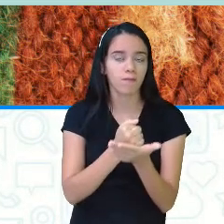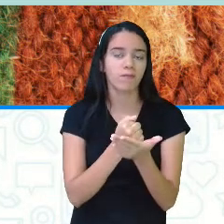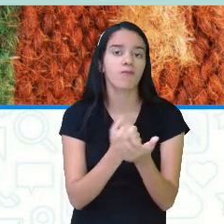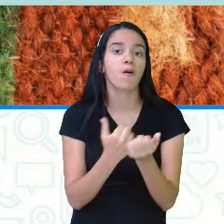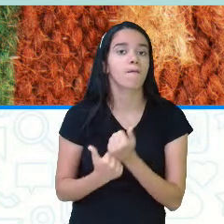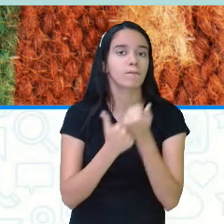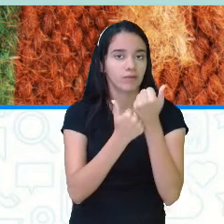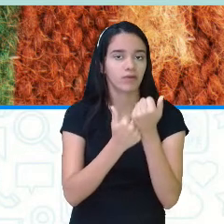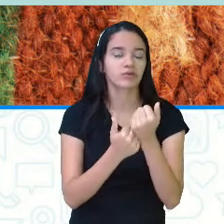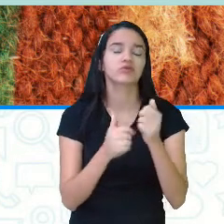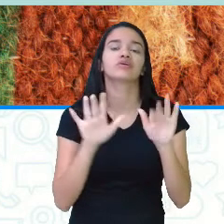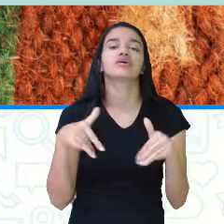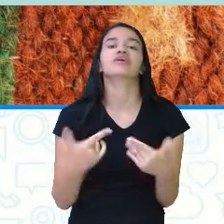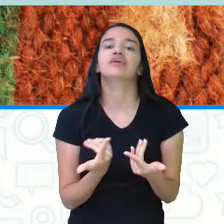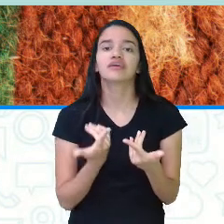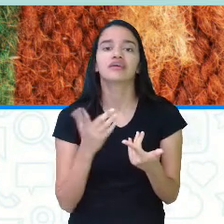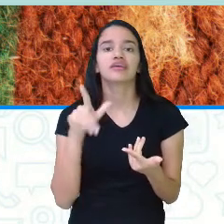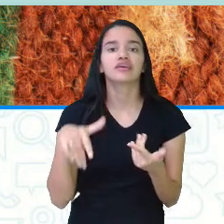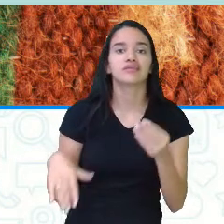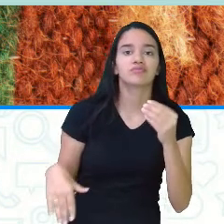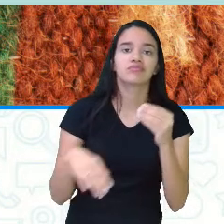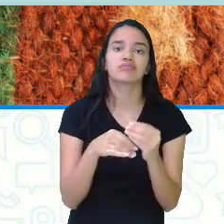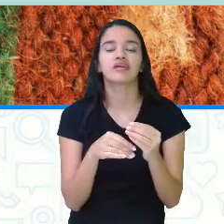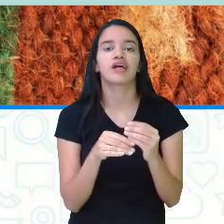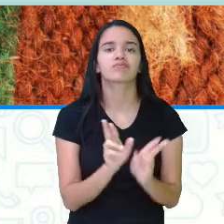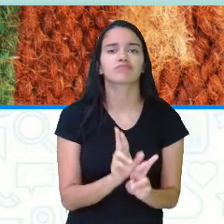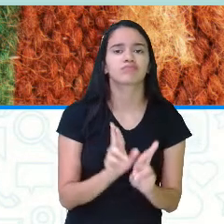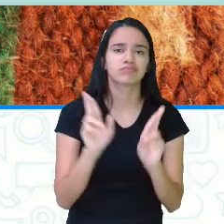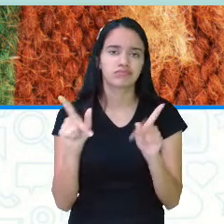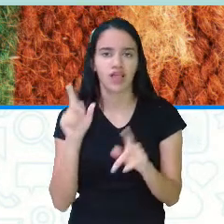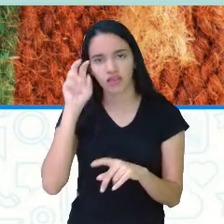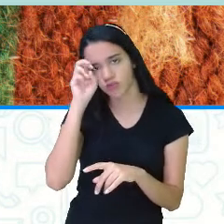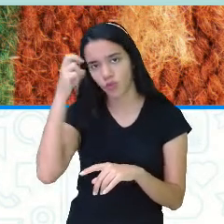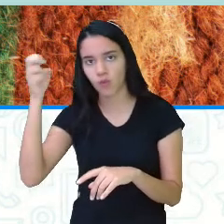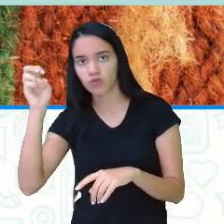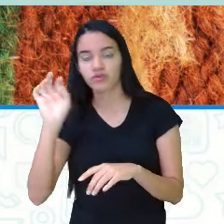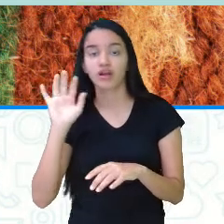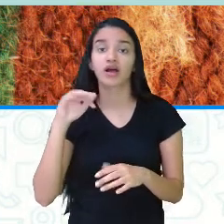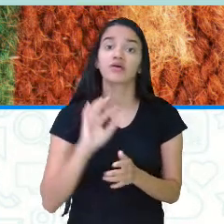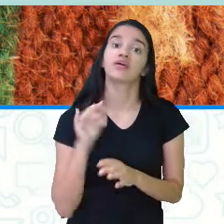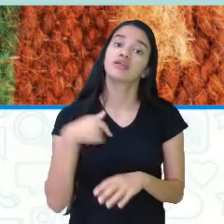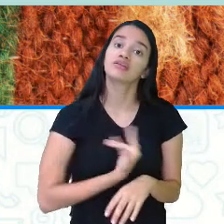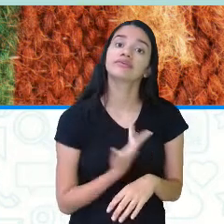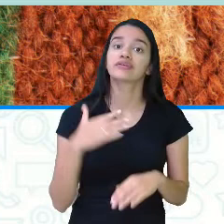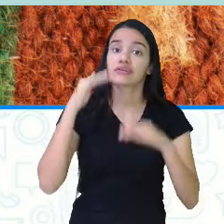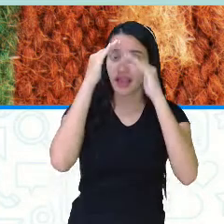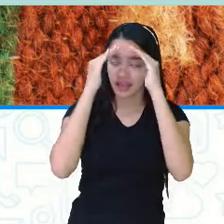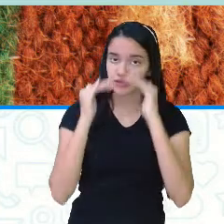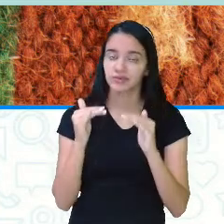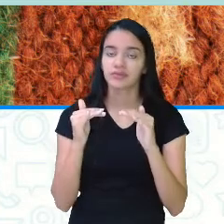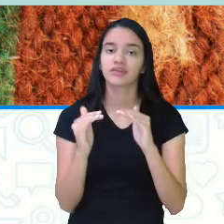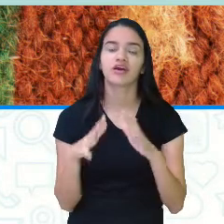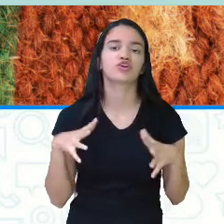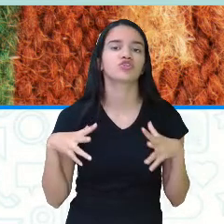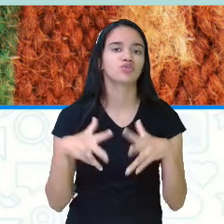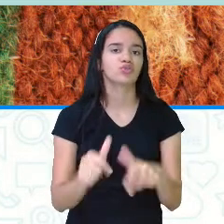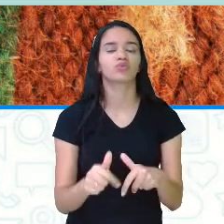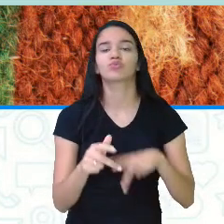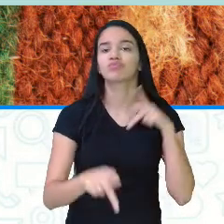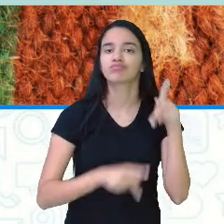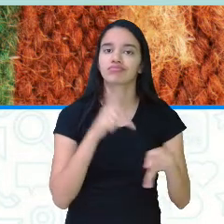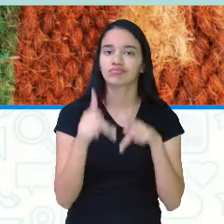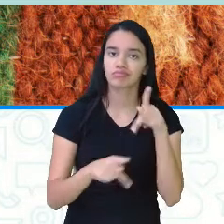foi possível incluir o princípio da diversidade cultural, porque a gente tem que respeitar a diversidade de todos os povos,